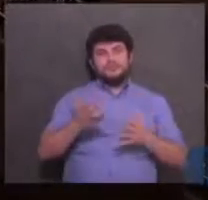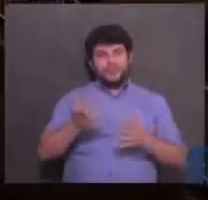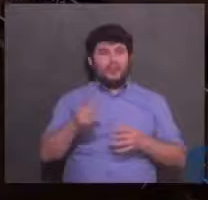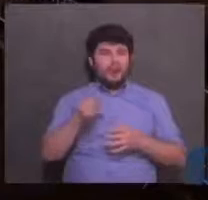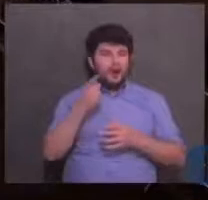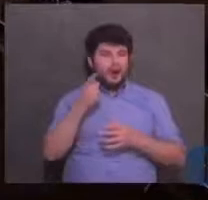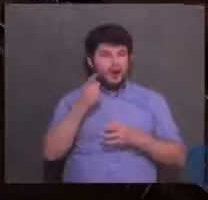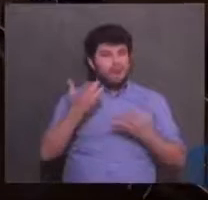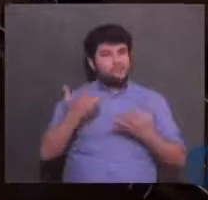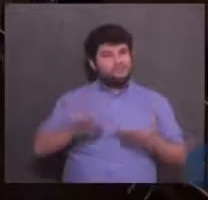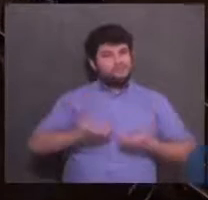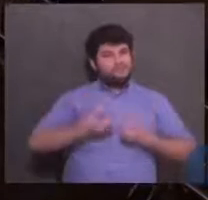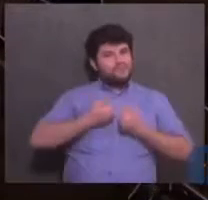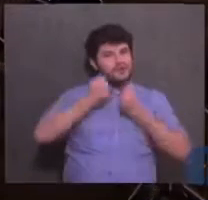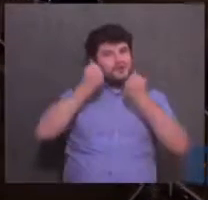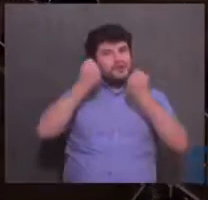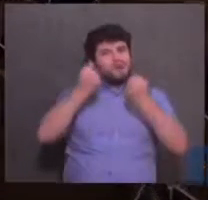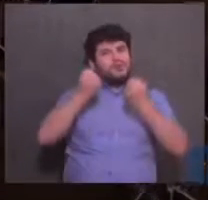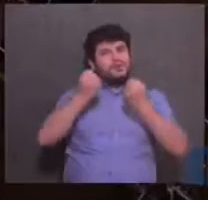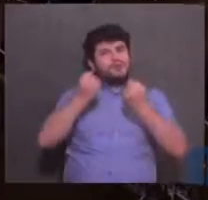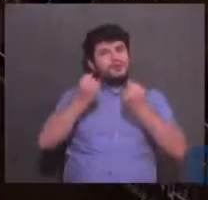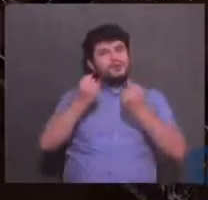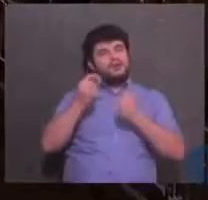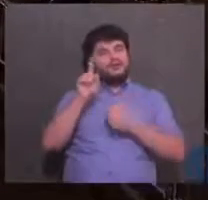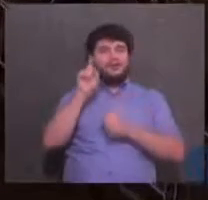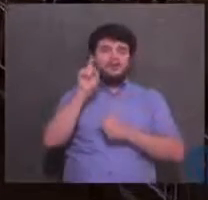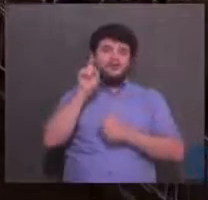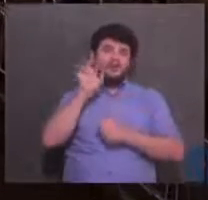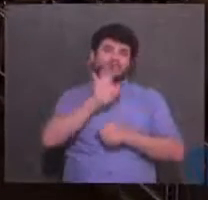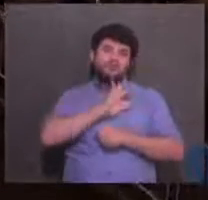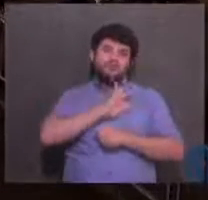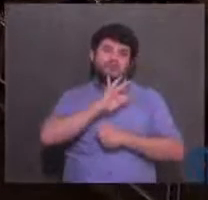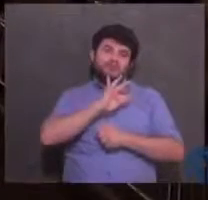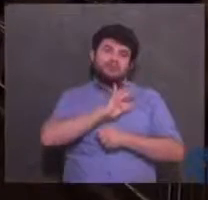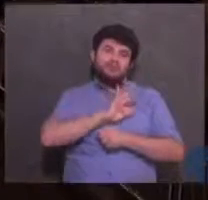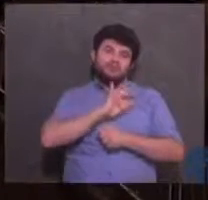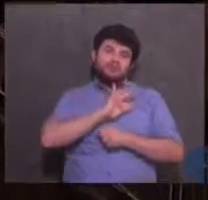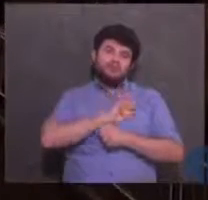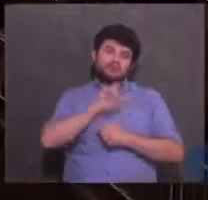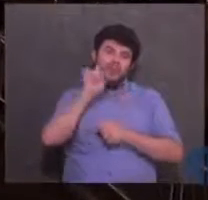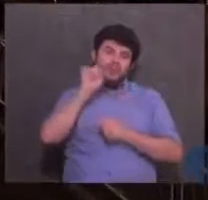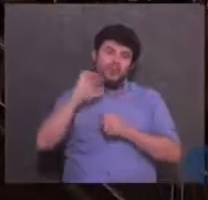para gozar da suavidade do